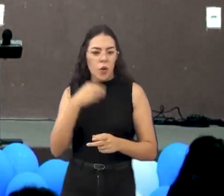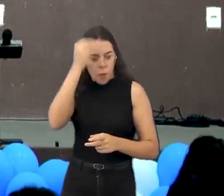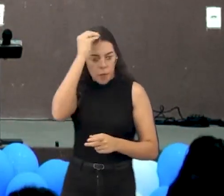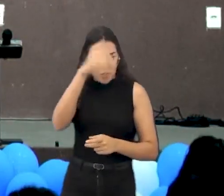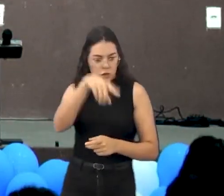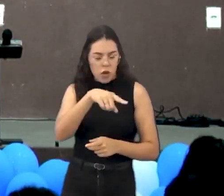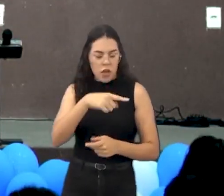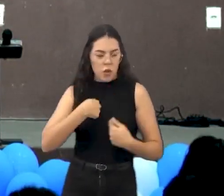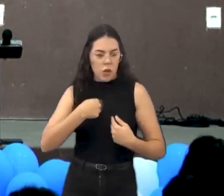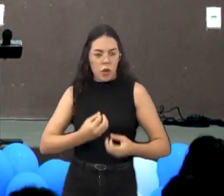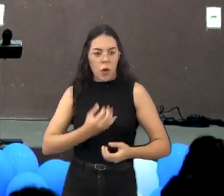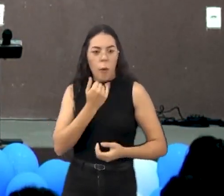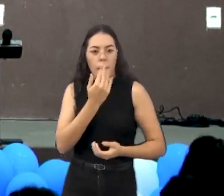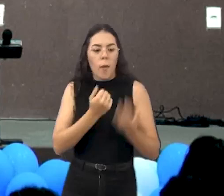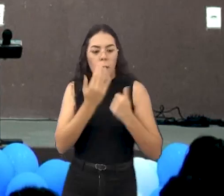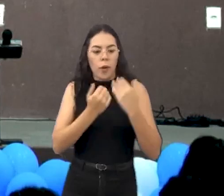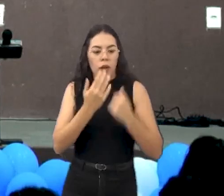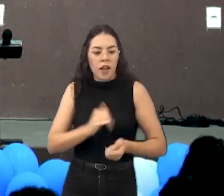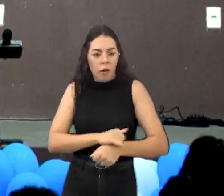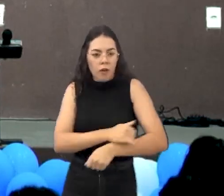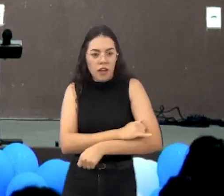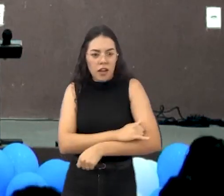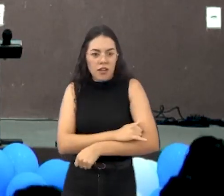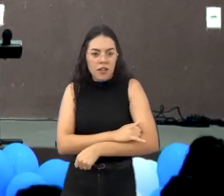de Deus, a mais feia do mundo.